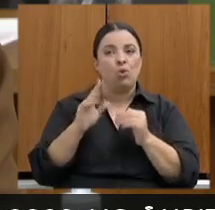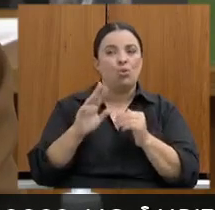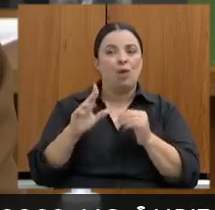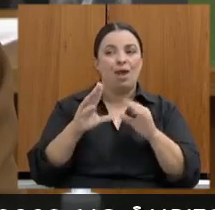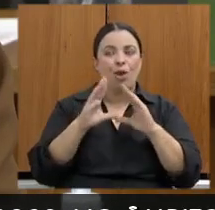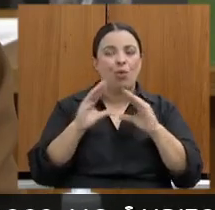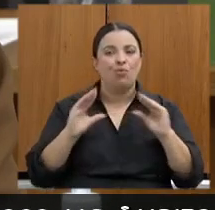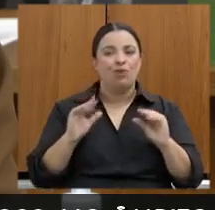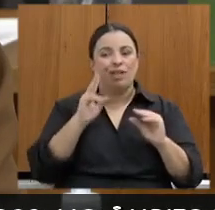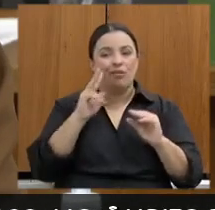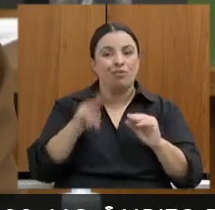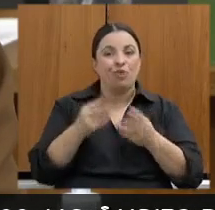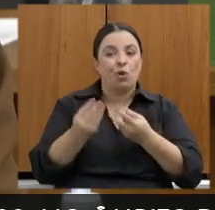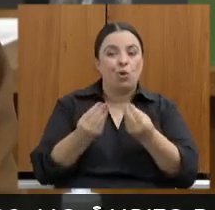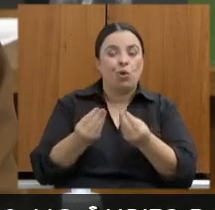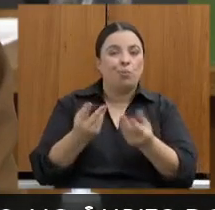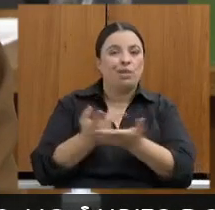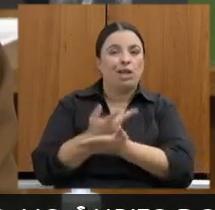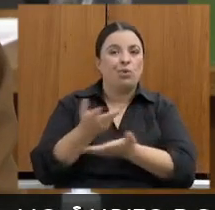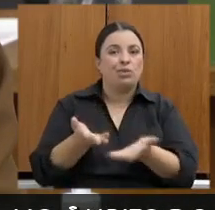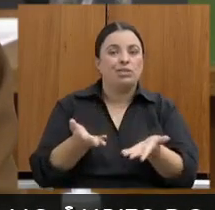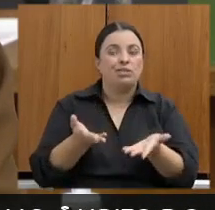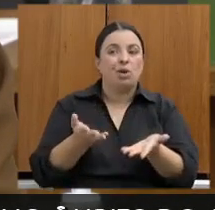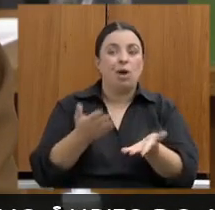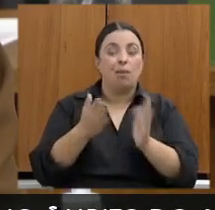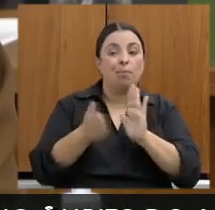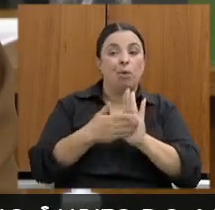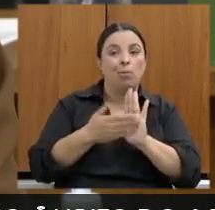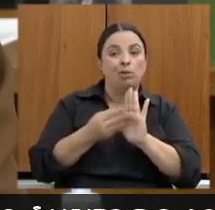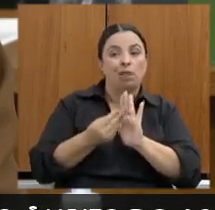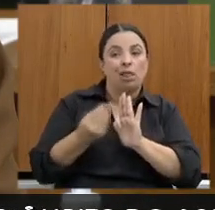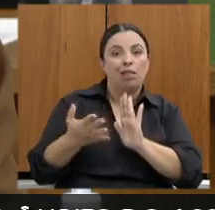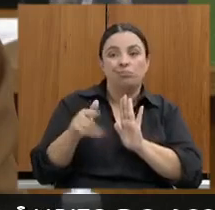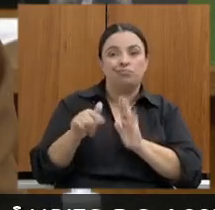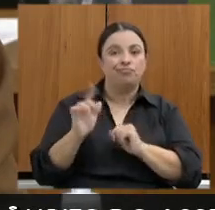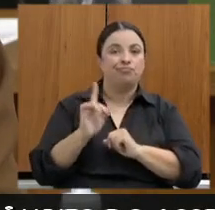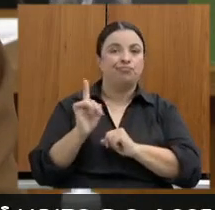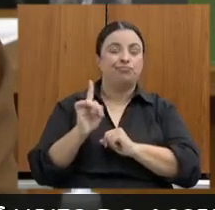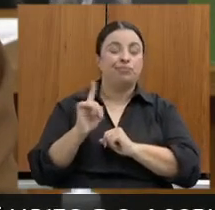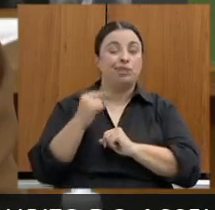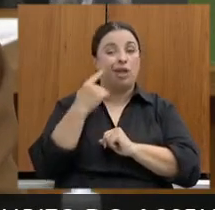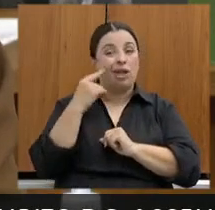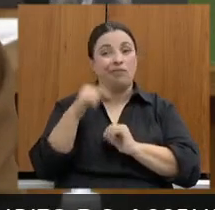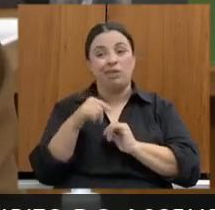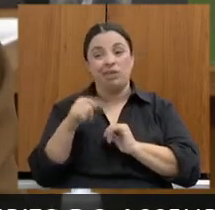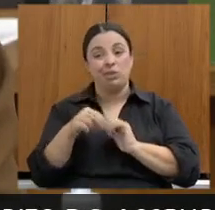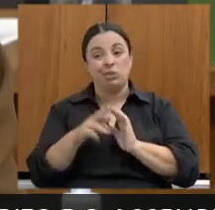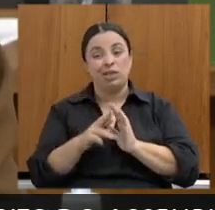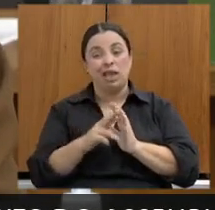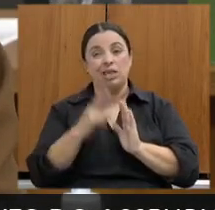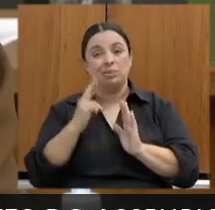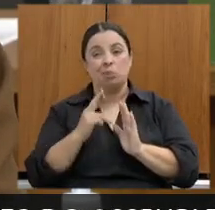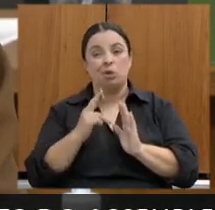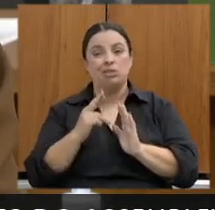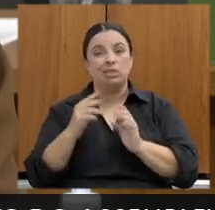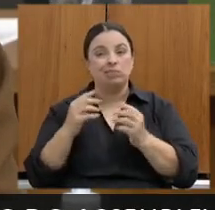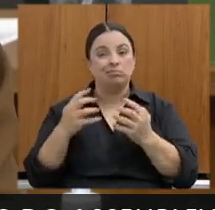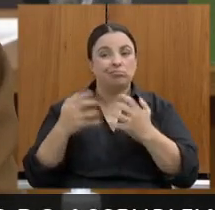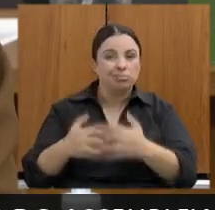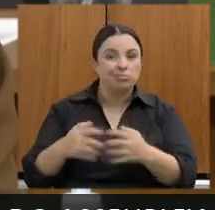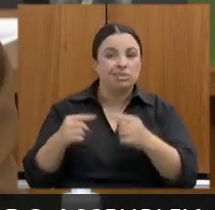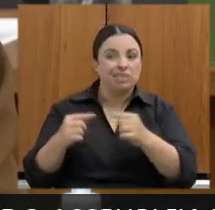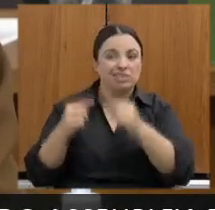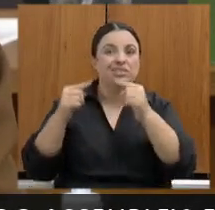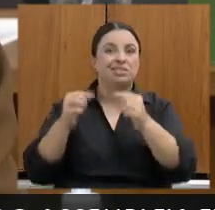conforto né para nenhuma das soluções do que foi proposto a gente não tem encontrado ainda respostas adequadas e a gente precisa